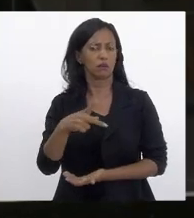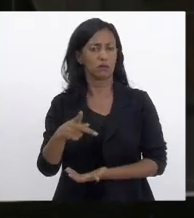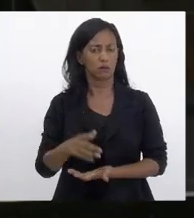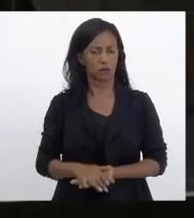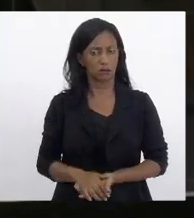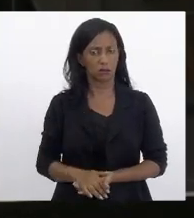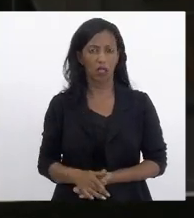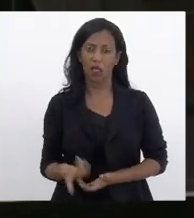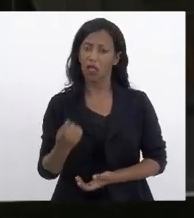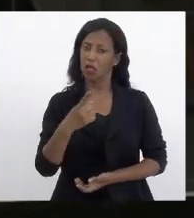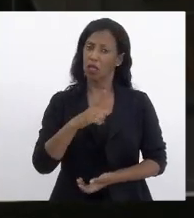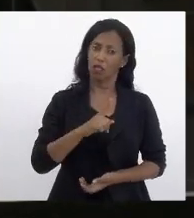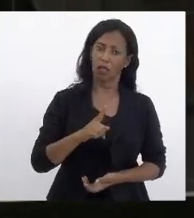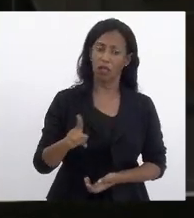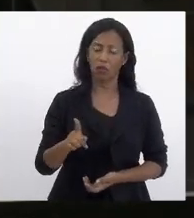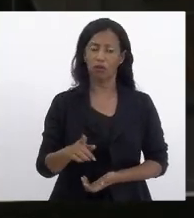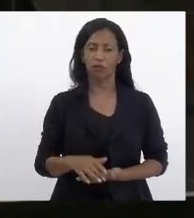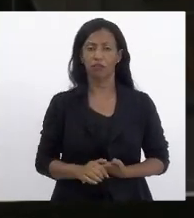não